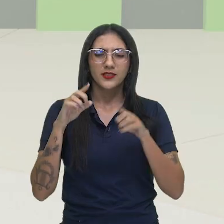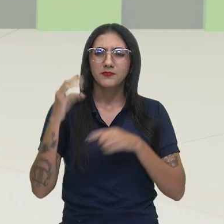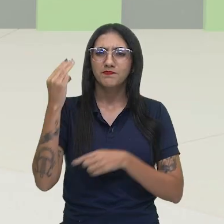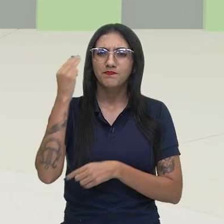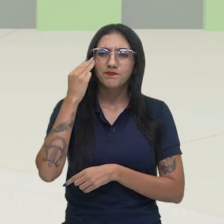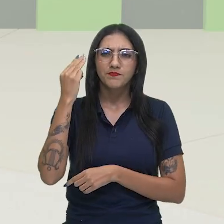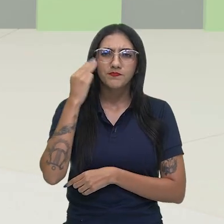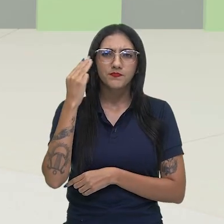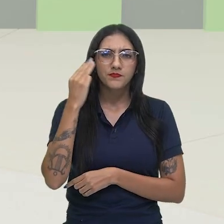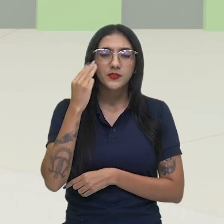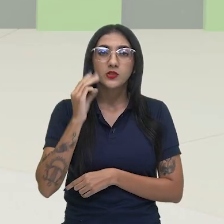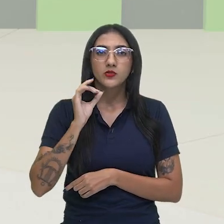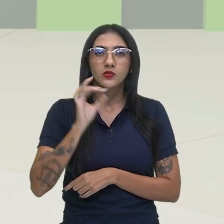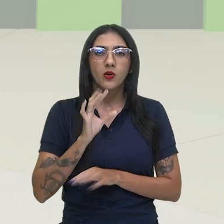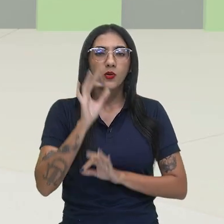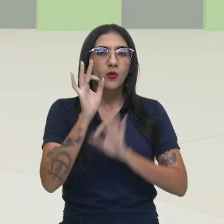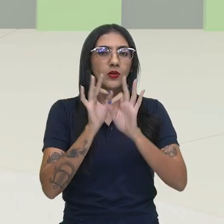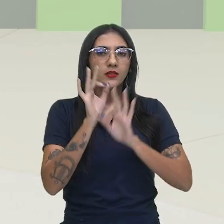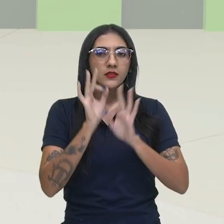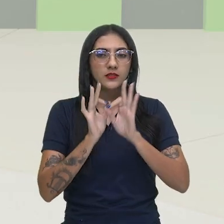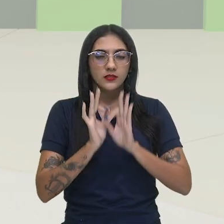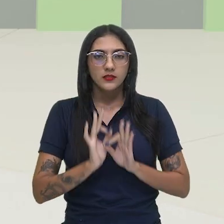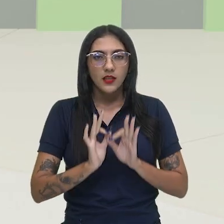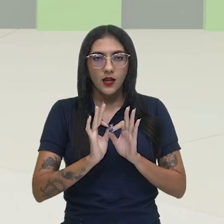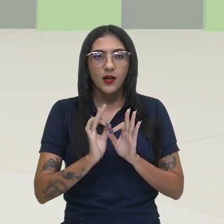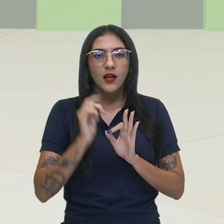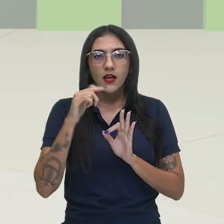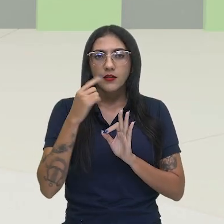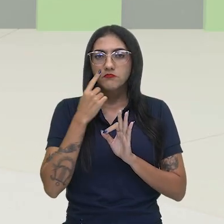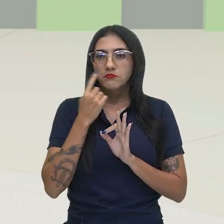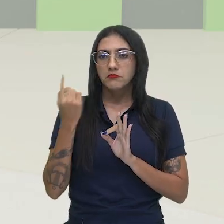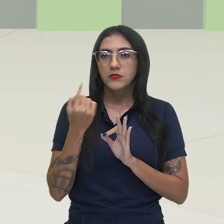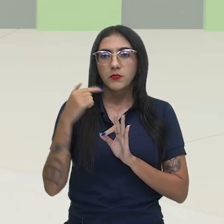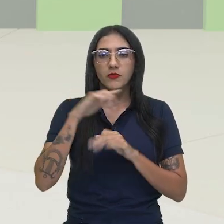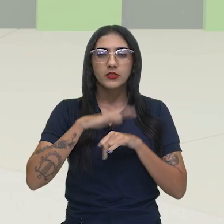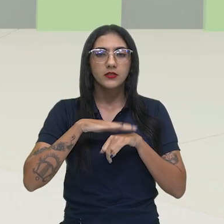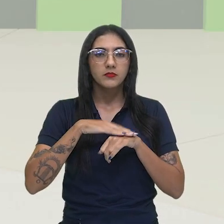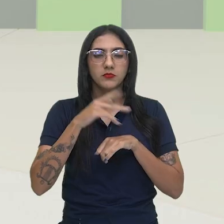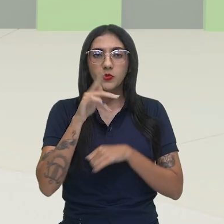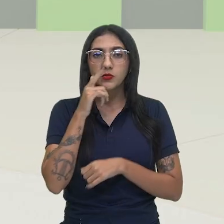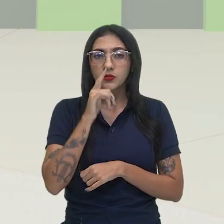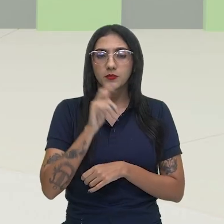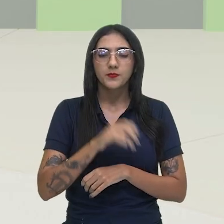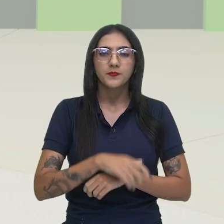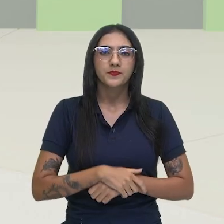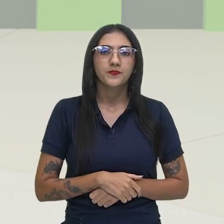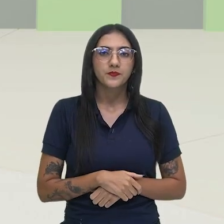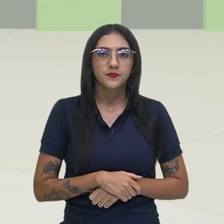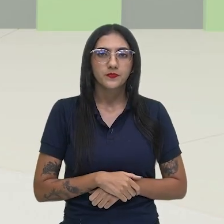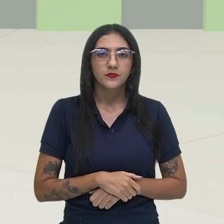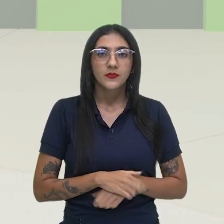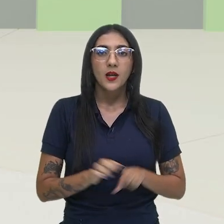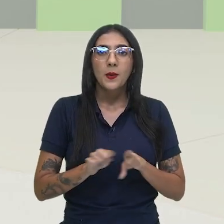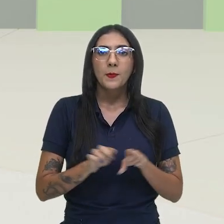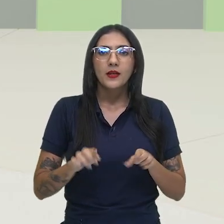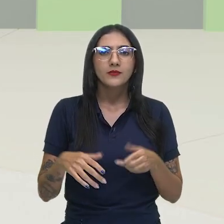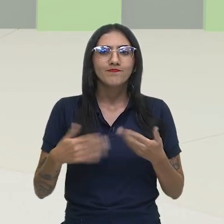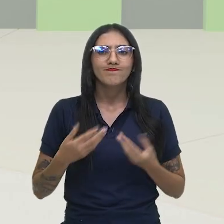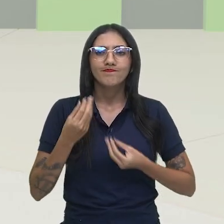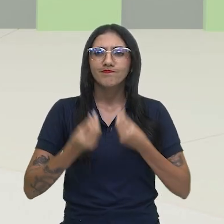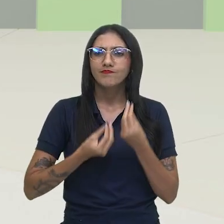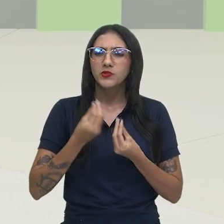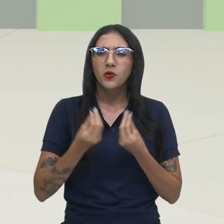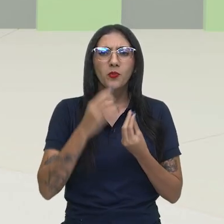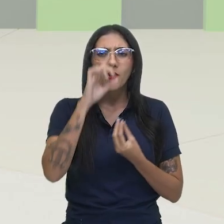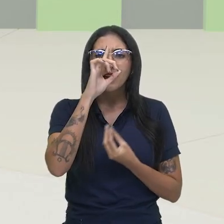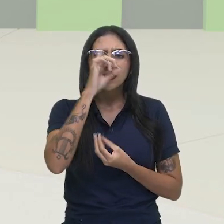a gente precisa montar esse diagrama para você fazer a distribuição eletrônica. Mas quem foi que teve a ideia de